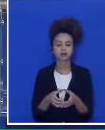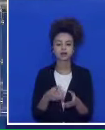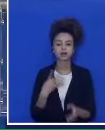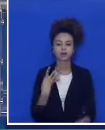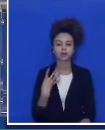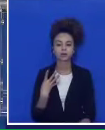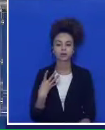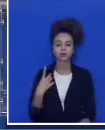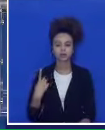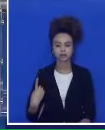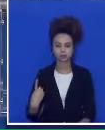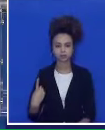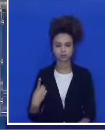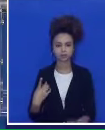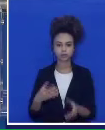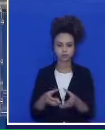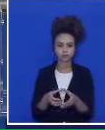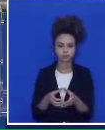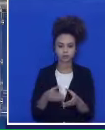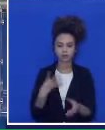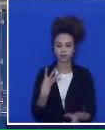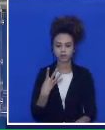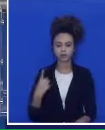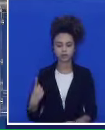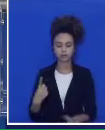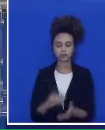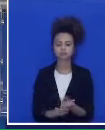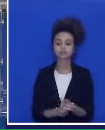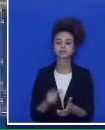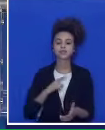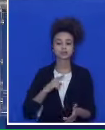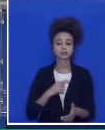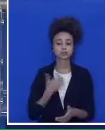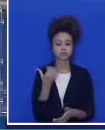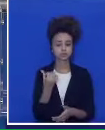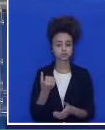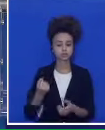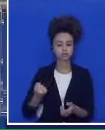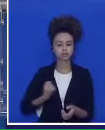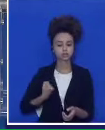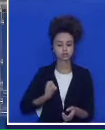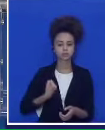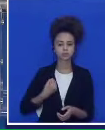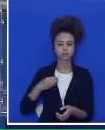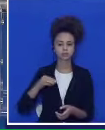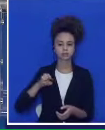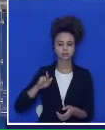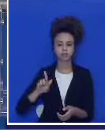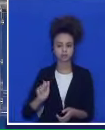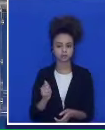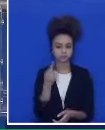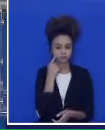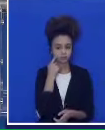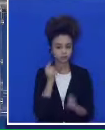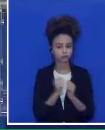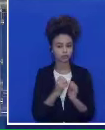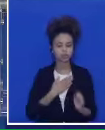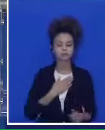bola 41. Bola 41. Temos aqui as 6 dezenas da Mega Sena dessa noite. Vamos